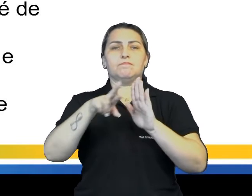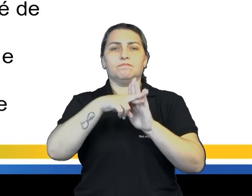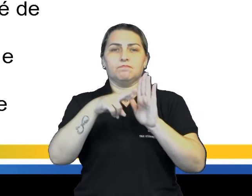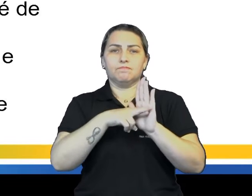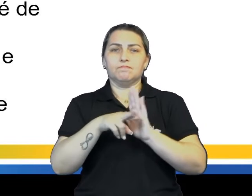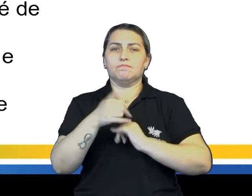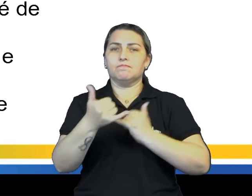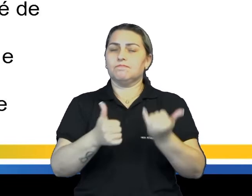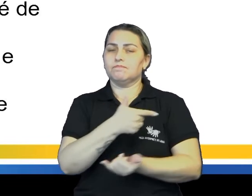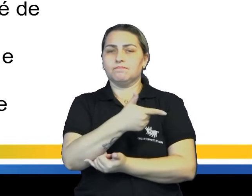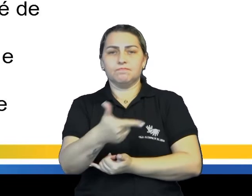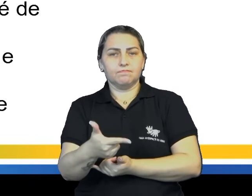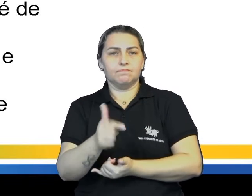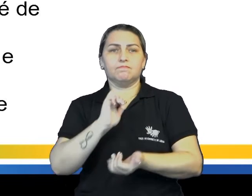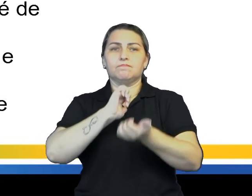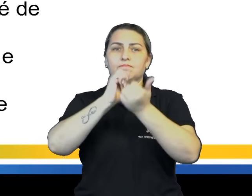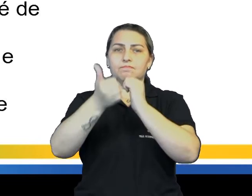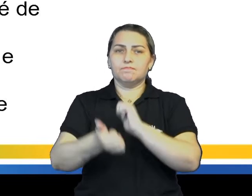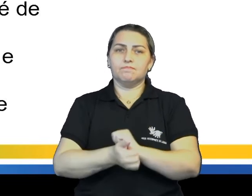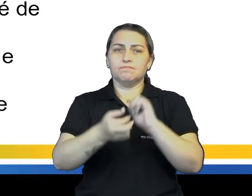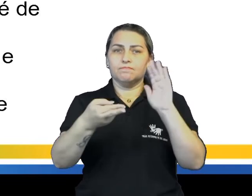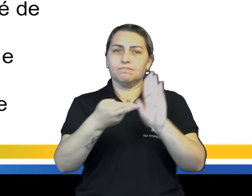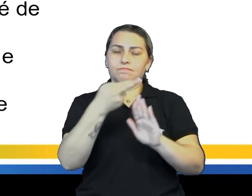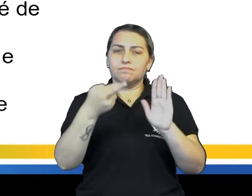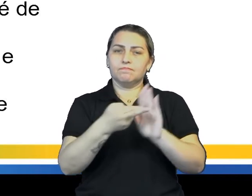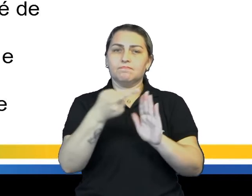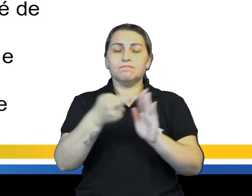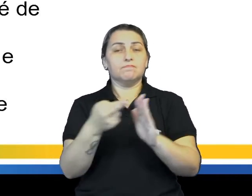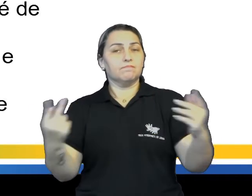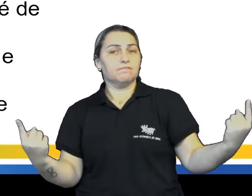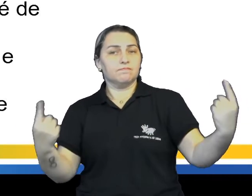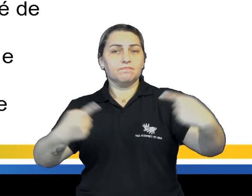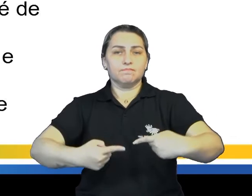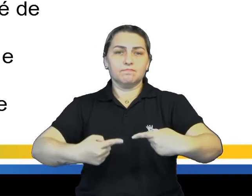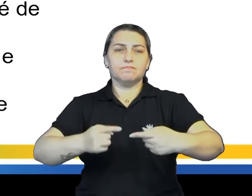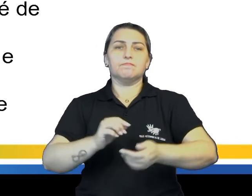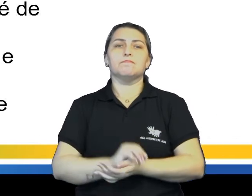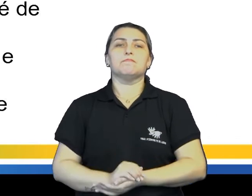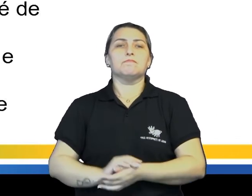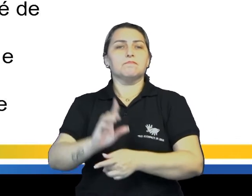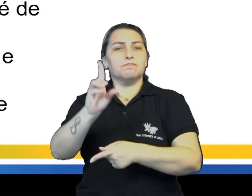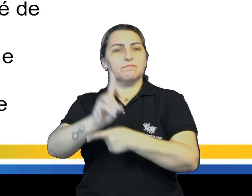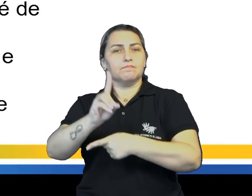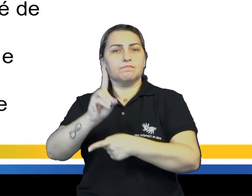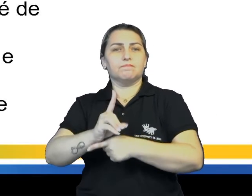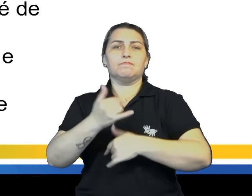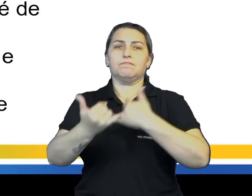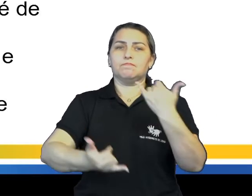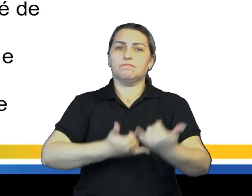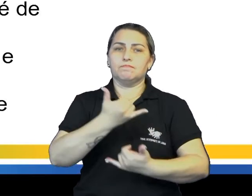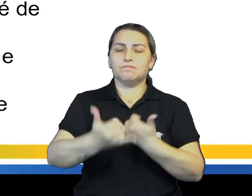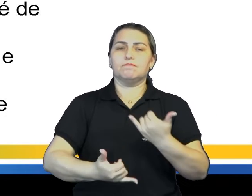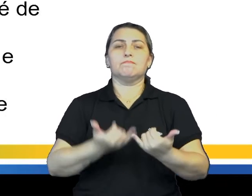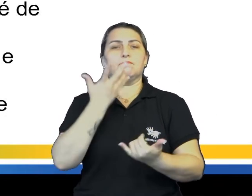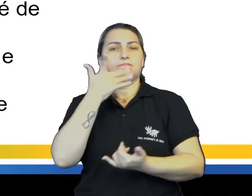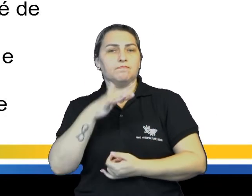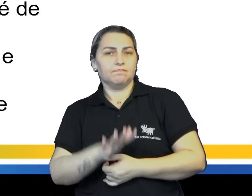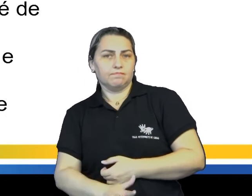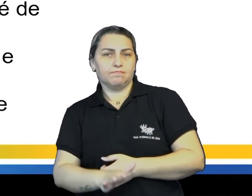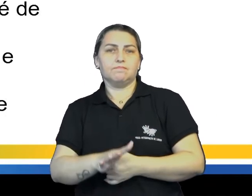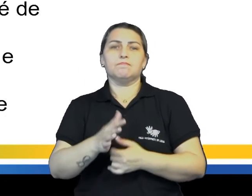tem regra, brincadeira não e o esporte é regulamentado e competitivo. Letra D, brincadeira é